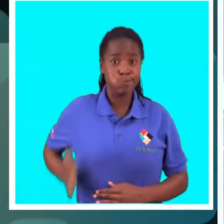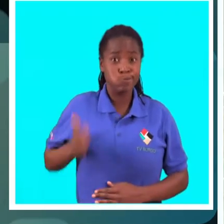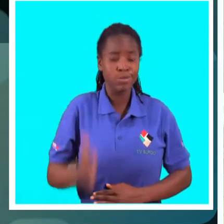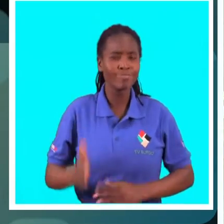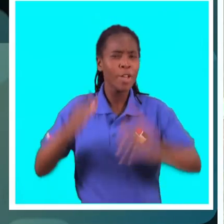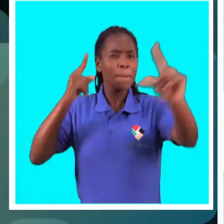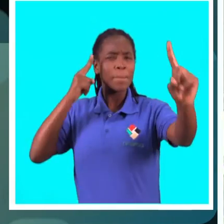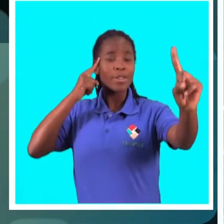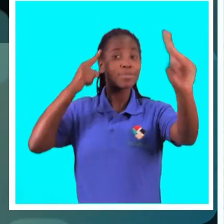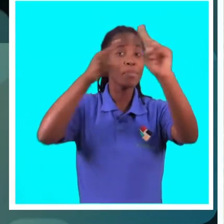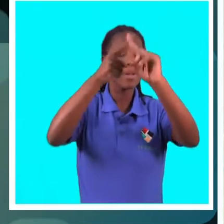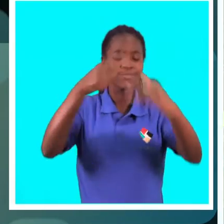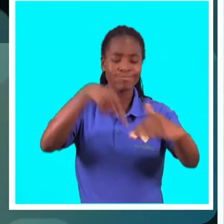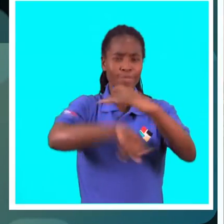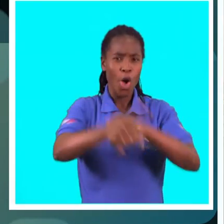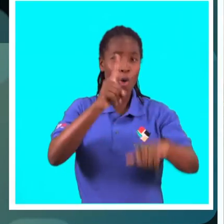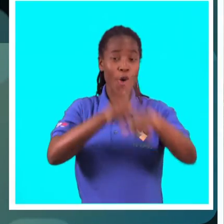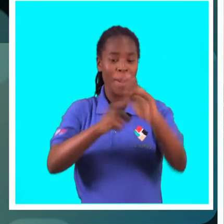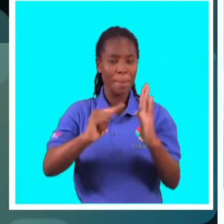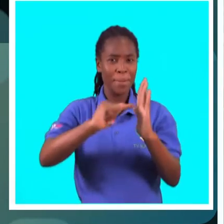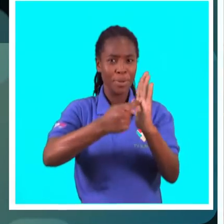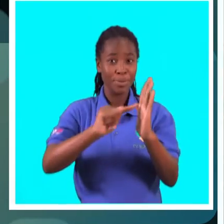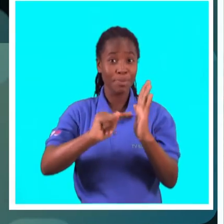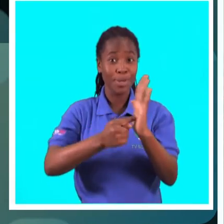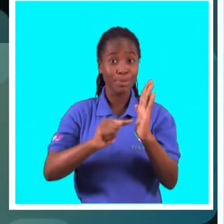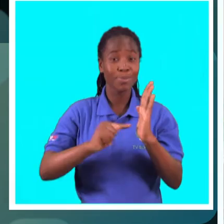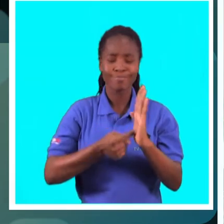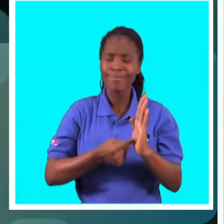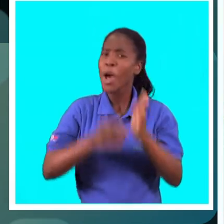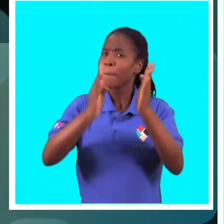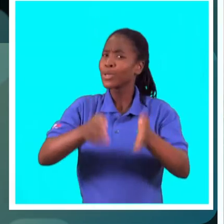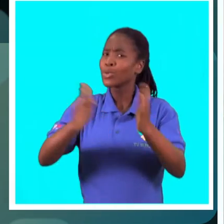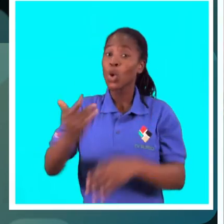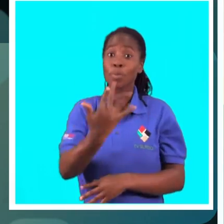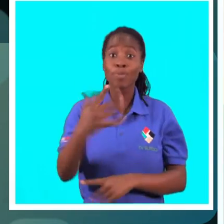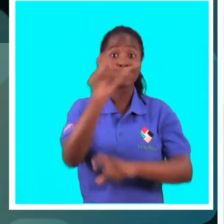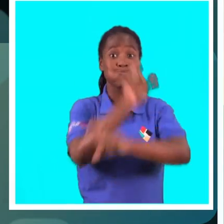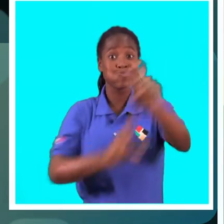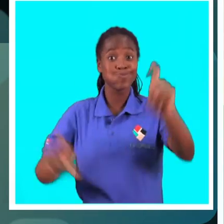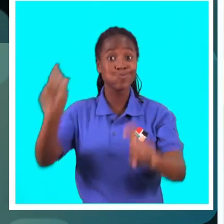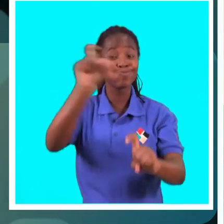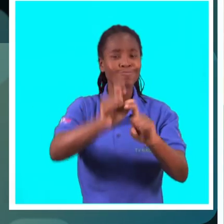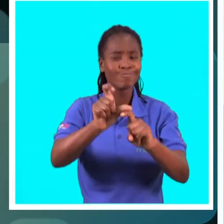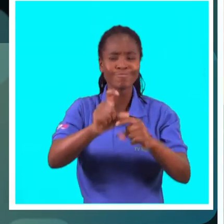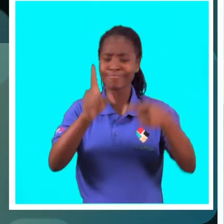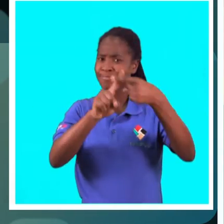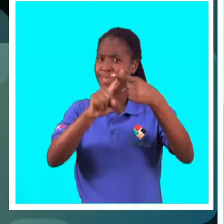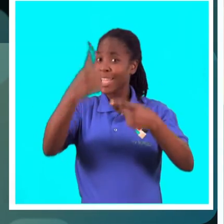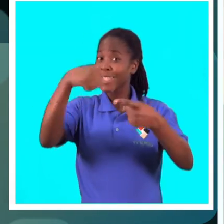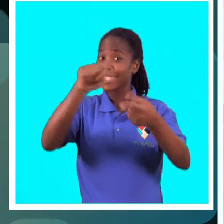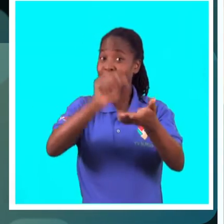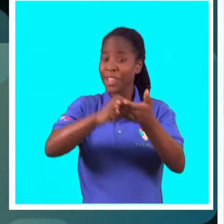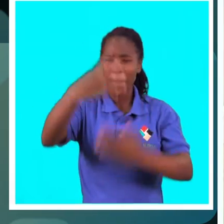cresce o número de pessoas que usam Comboio com meio alternativo ao problema de transporte entre as cidades de Maputo e da